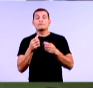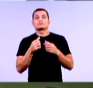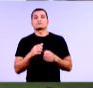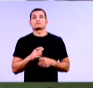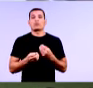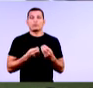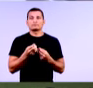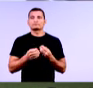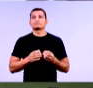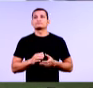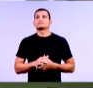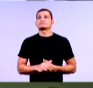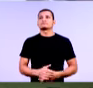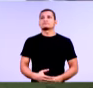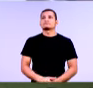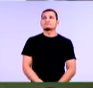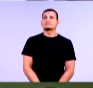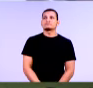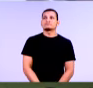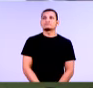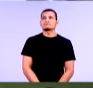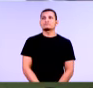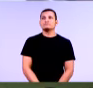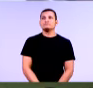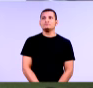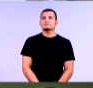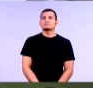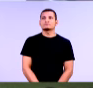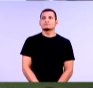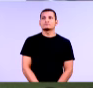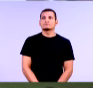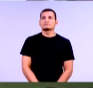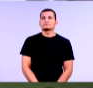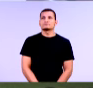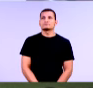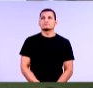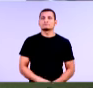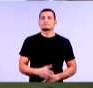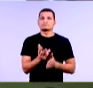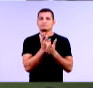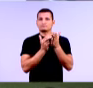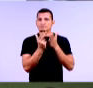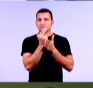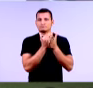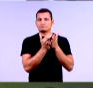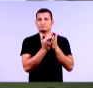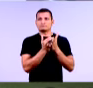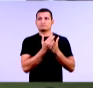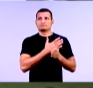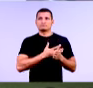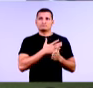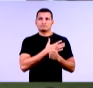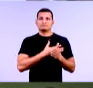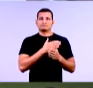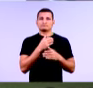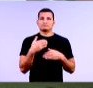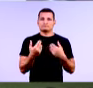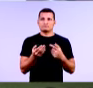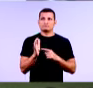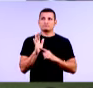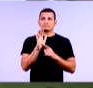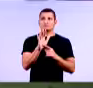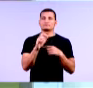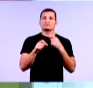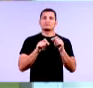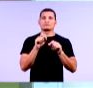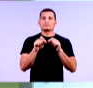Então vamos fazer a gente gosta de trabalhar com gráfico, o gráfico fica mais visualmente, né? Então a gente vai dar um chance para falar o que é